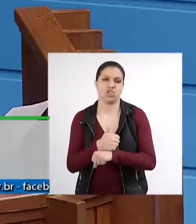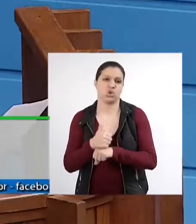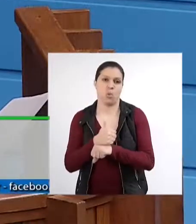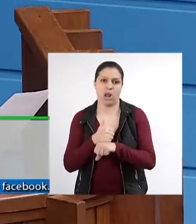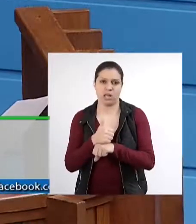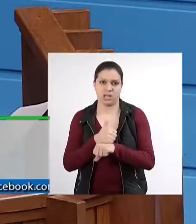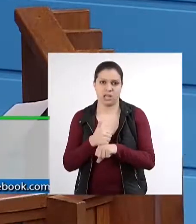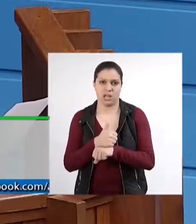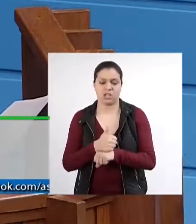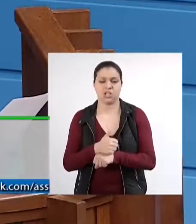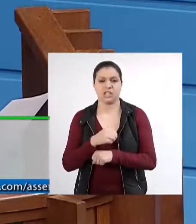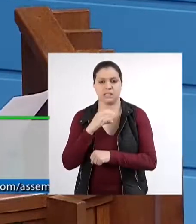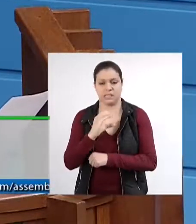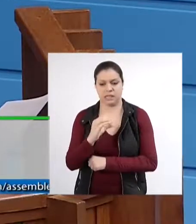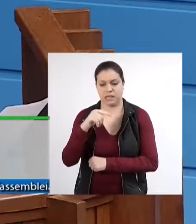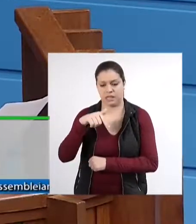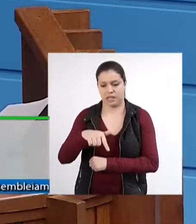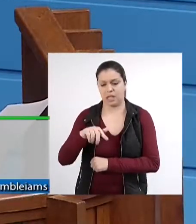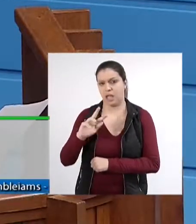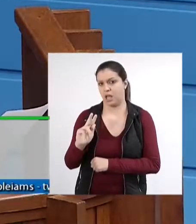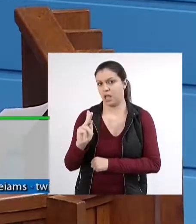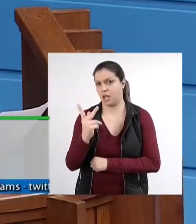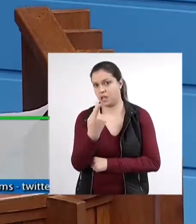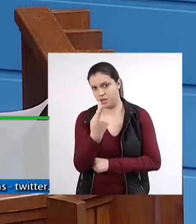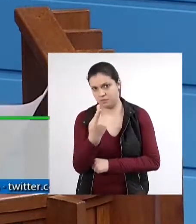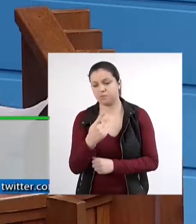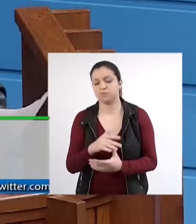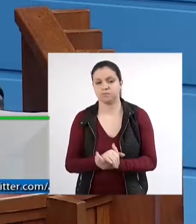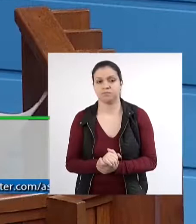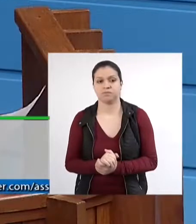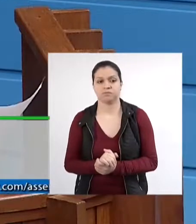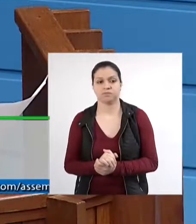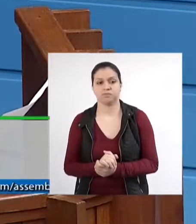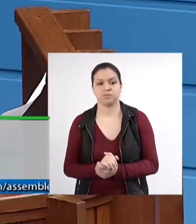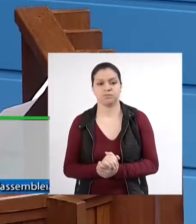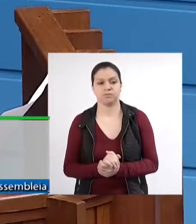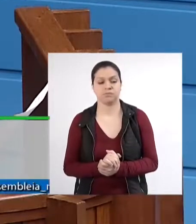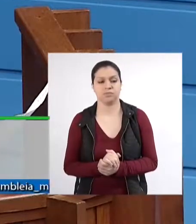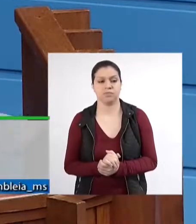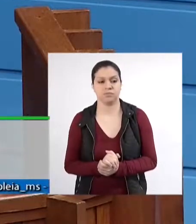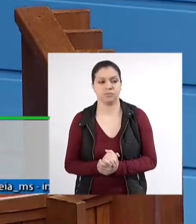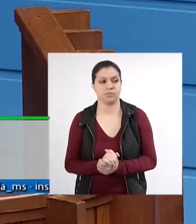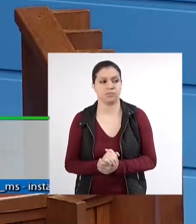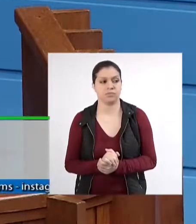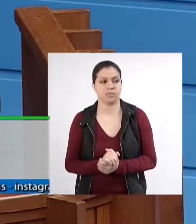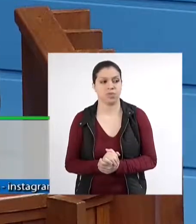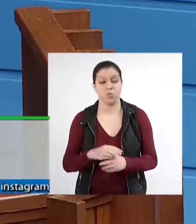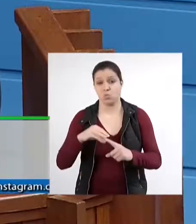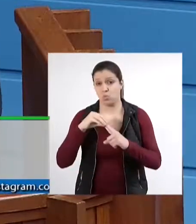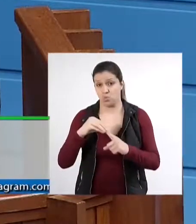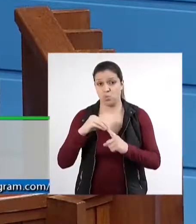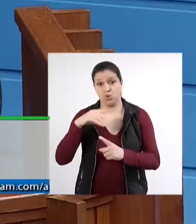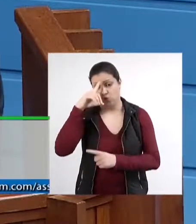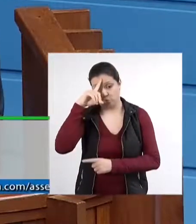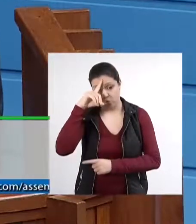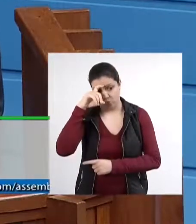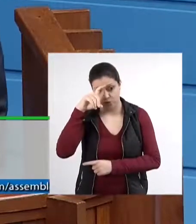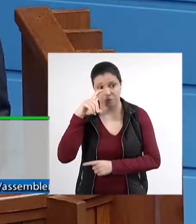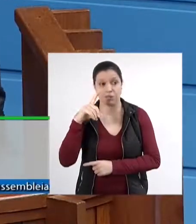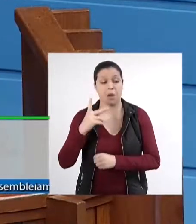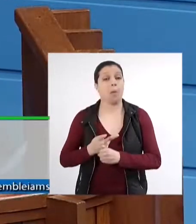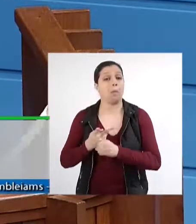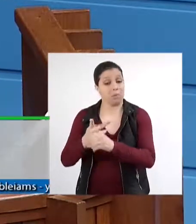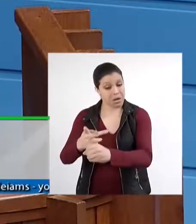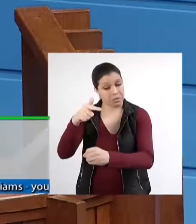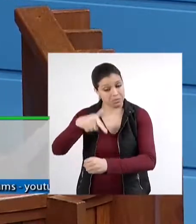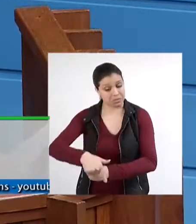pela CQH, Compromisso com a Qualidade Hospitalar, tornando-se o único hospital a receber esse título no Mato